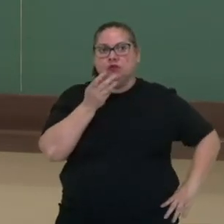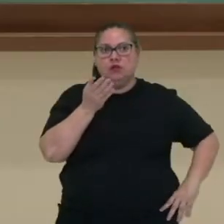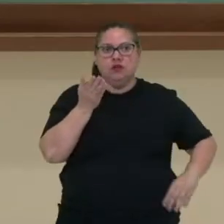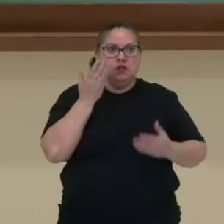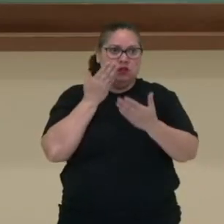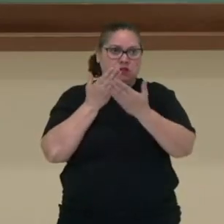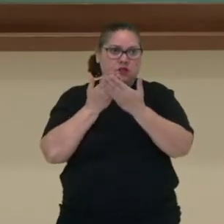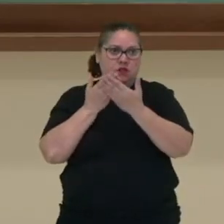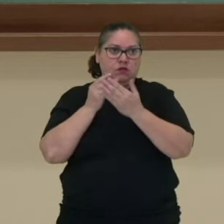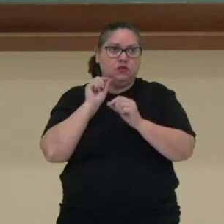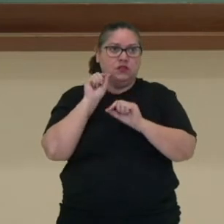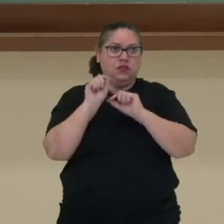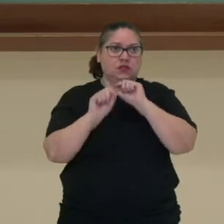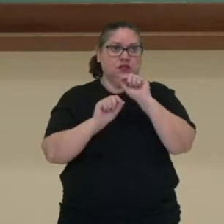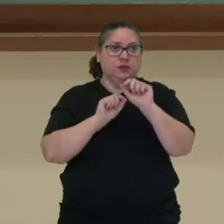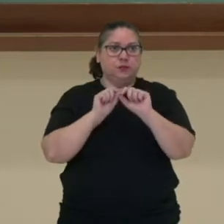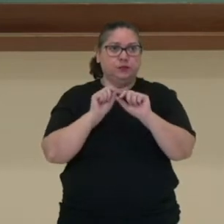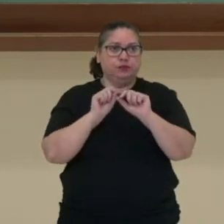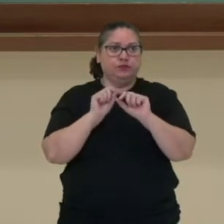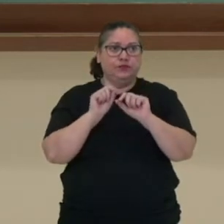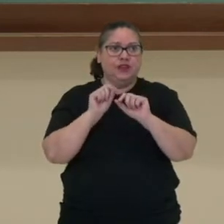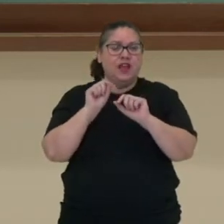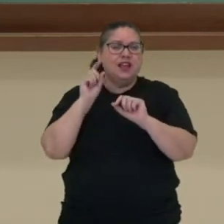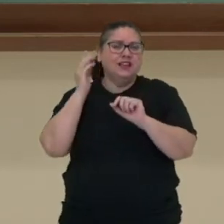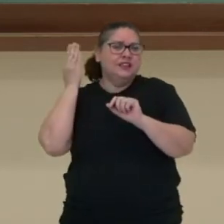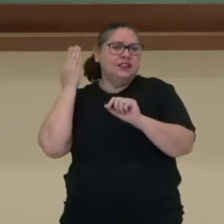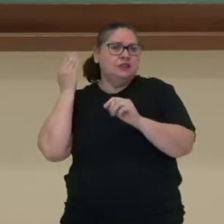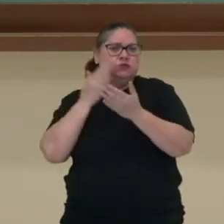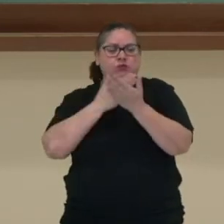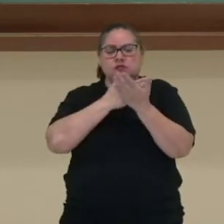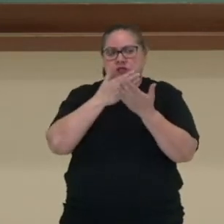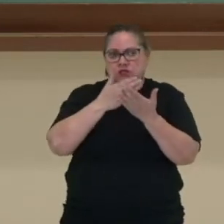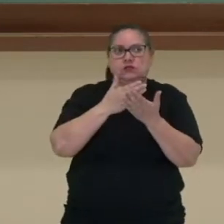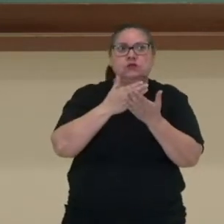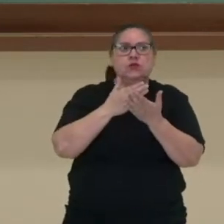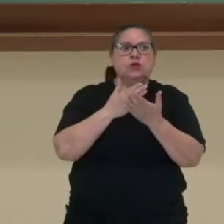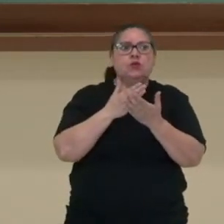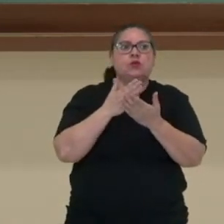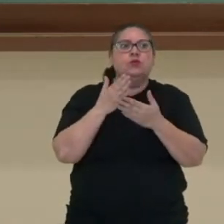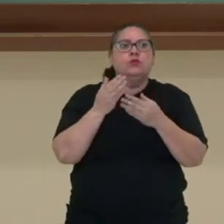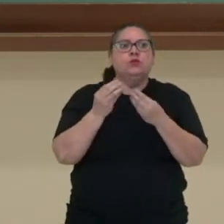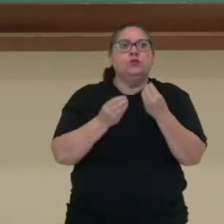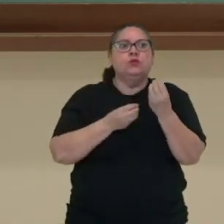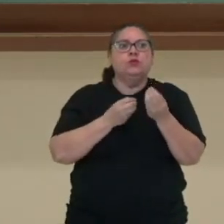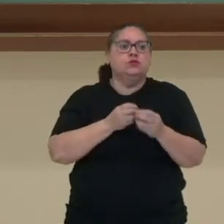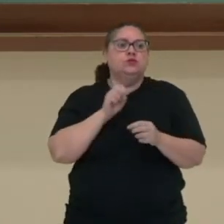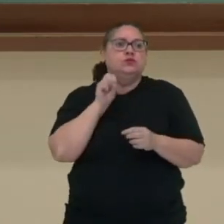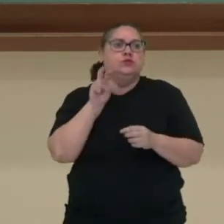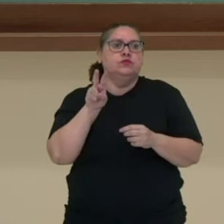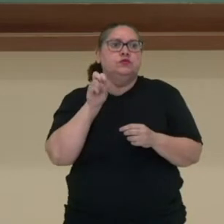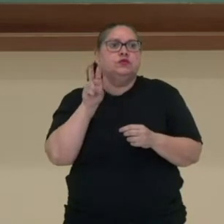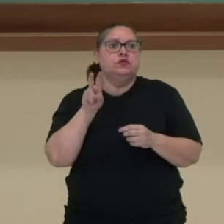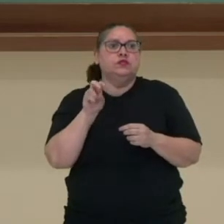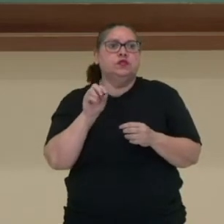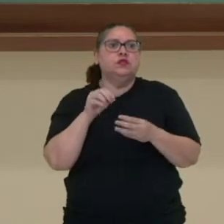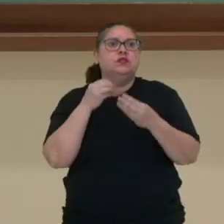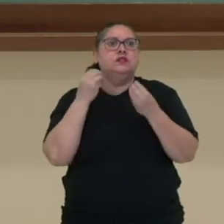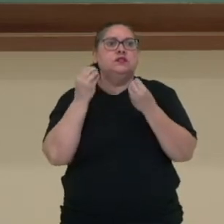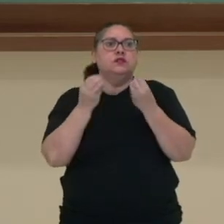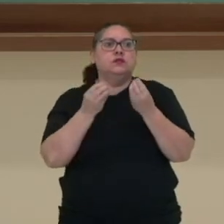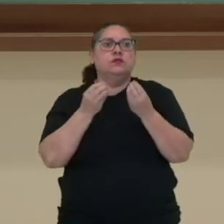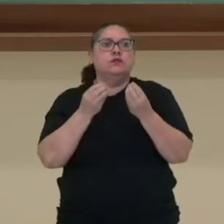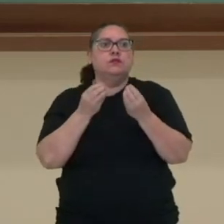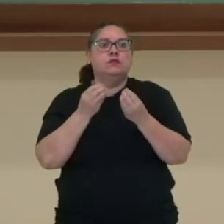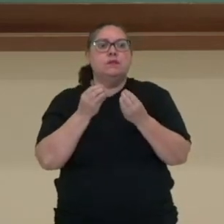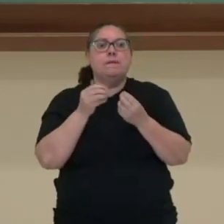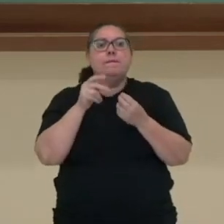aula que, lá no comecinho da nossa aula, sobre os vírus serem considerados